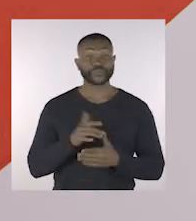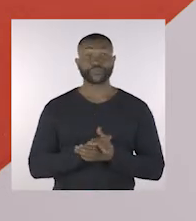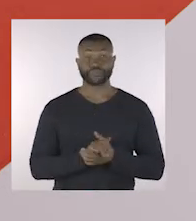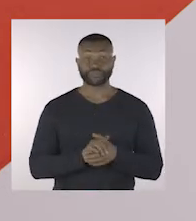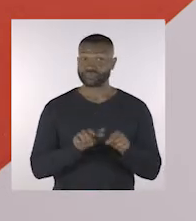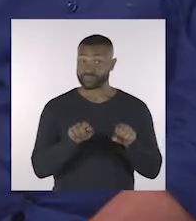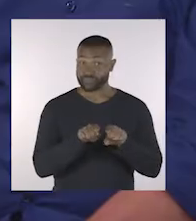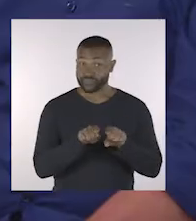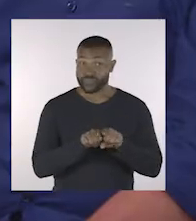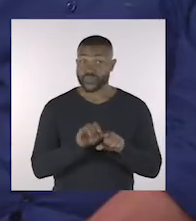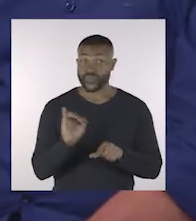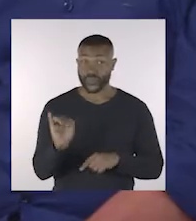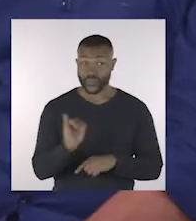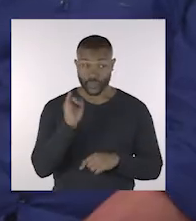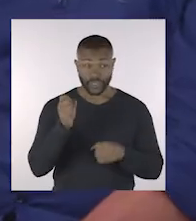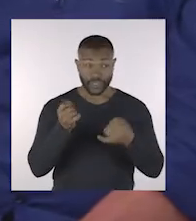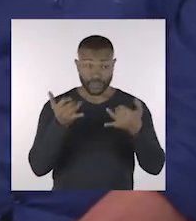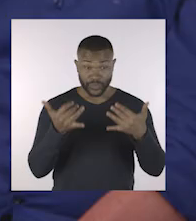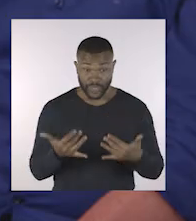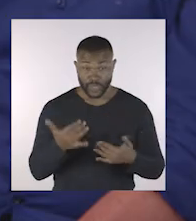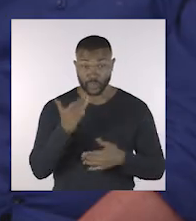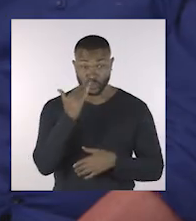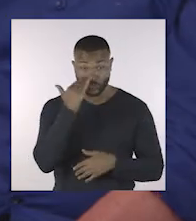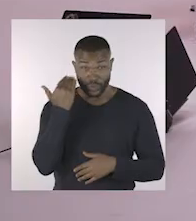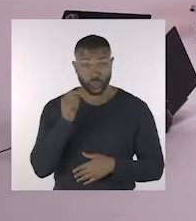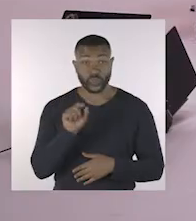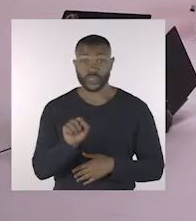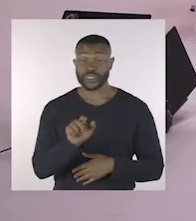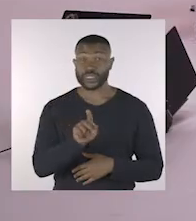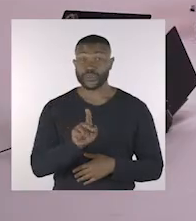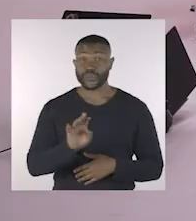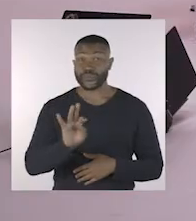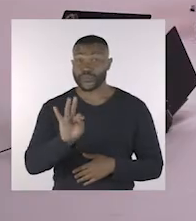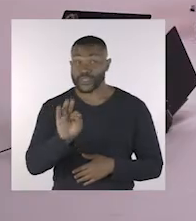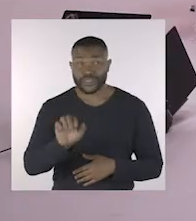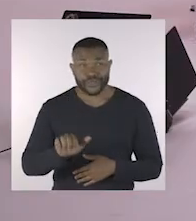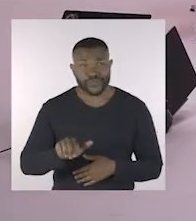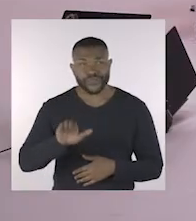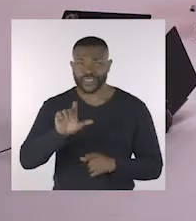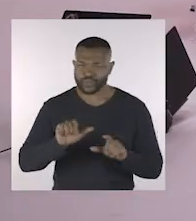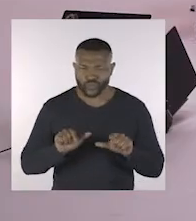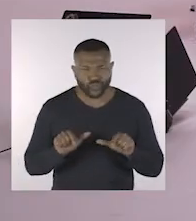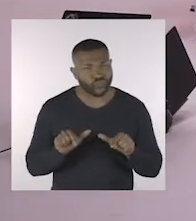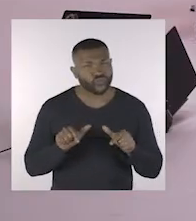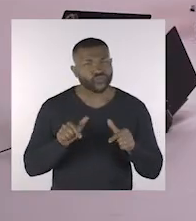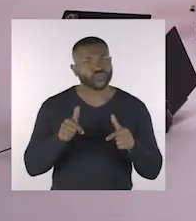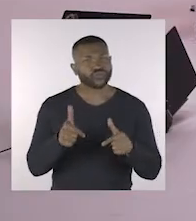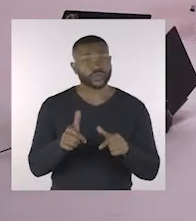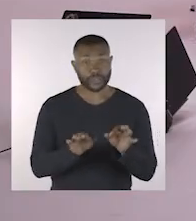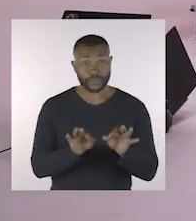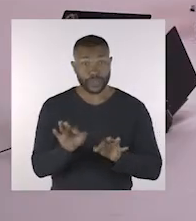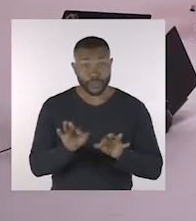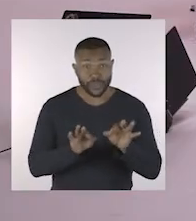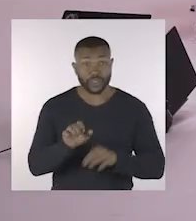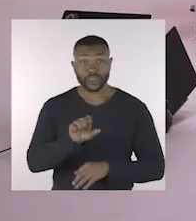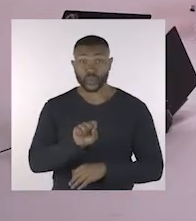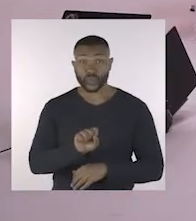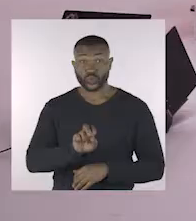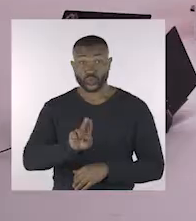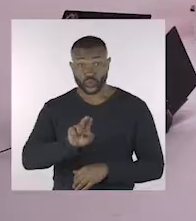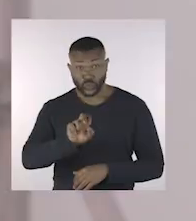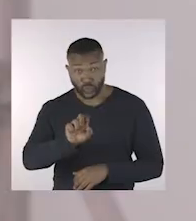profissionais da área da saúde e é uma coisa importante dizer Gilmar que foi o PT quem mais batalhou para